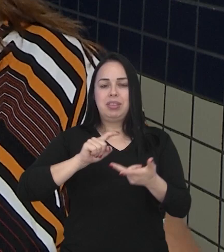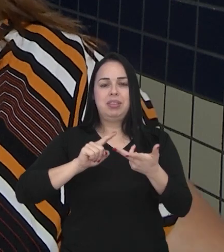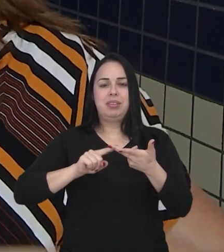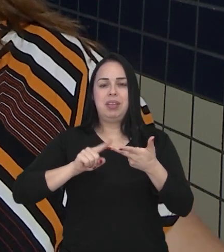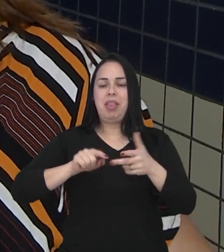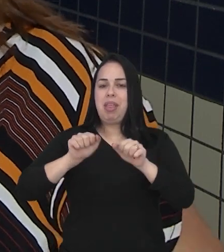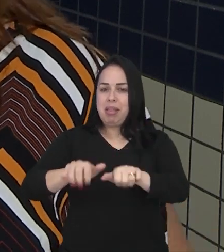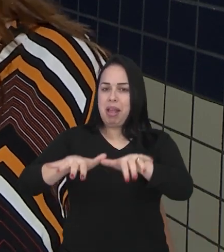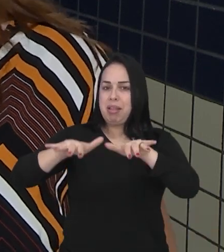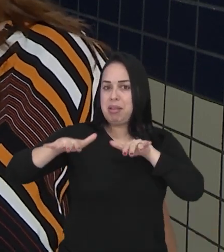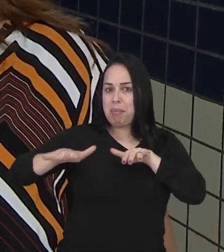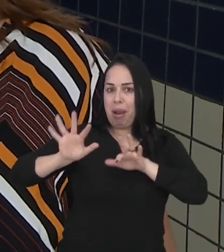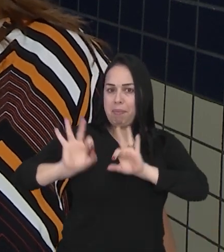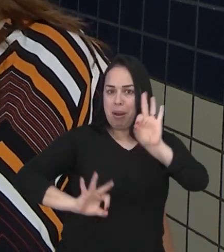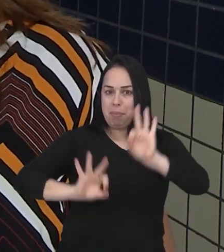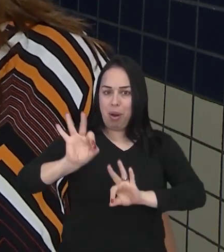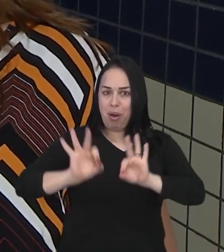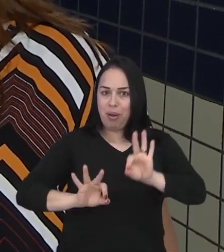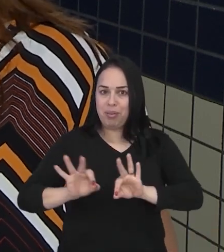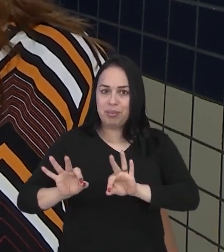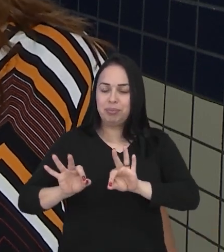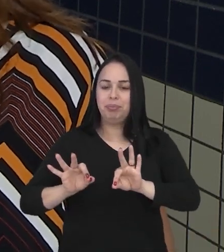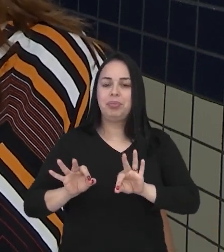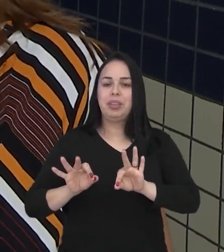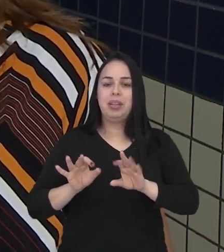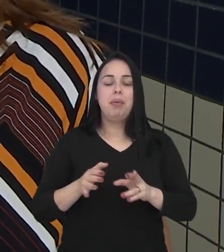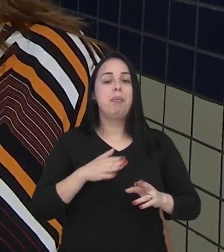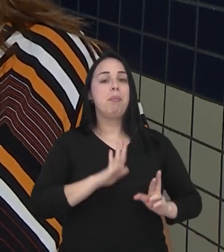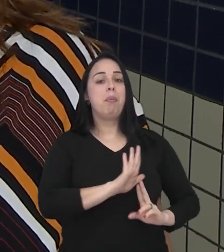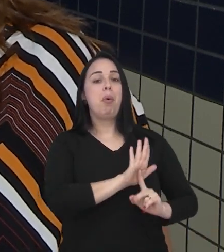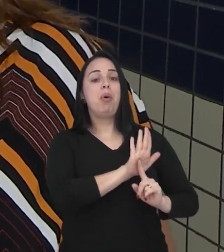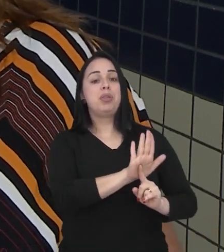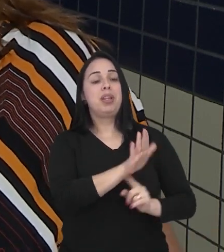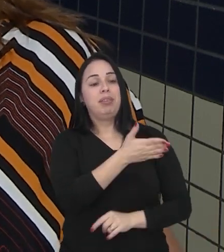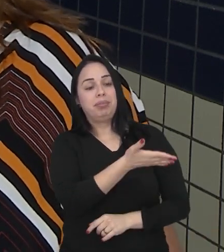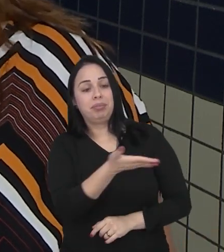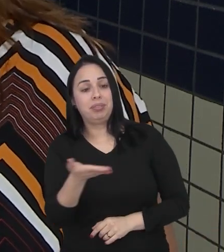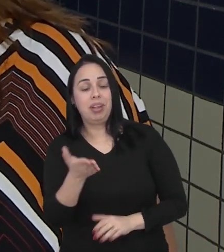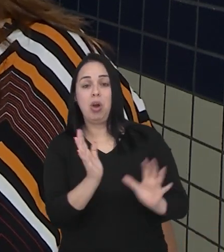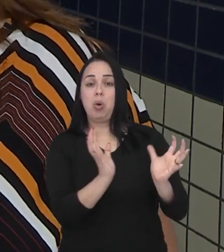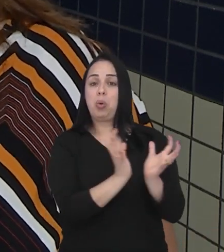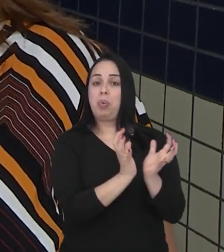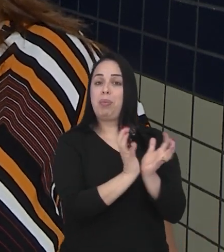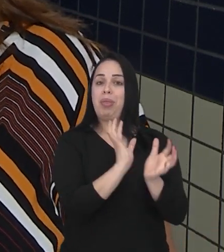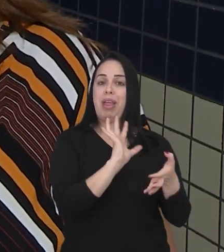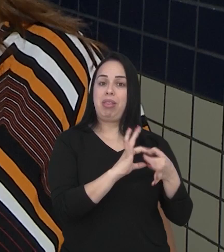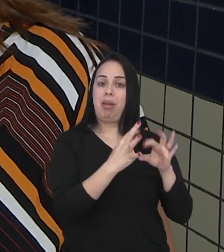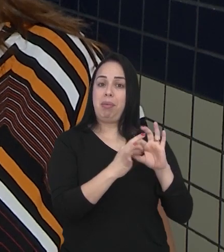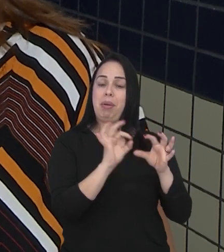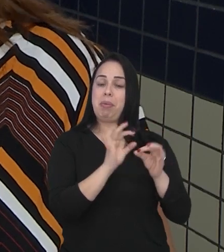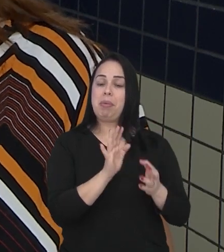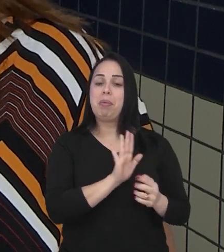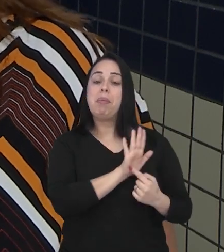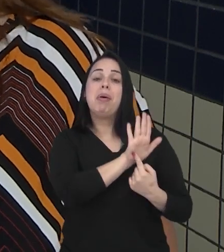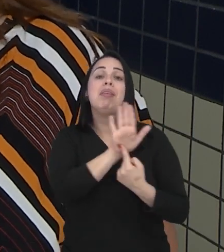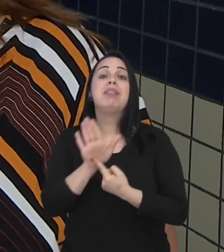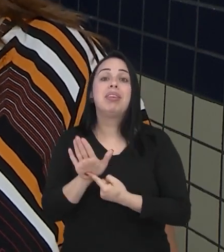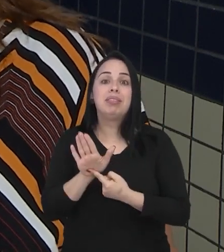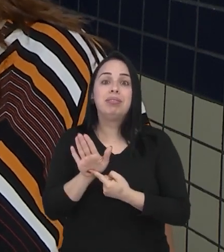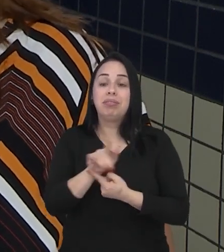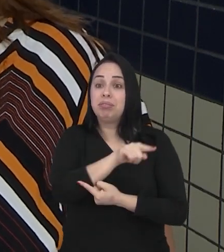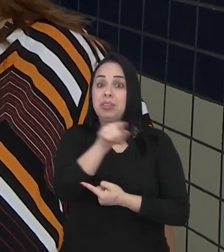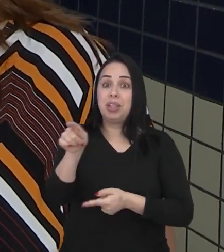momento. Realizamos uma assembleia com um grupo de todos os alunos da escola, apresentando os alunos do time olímpico